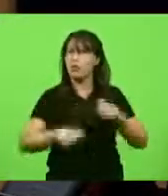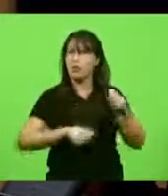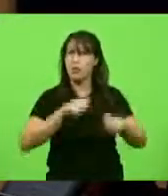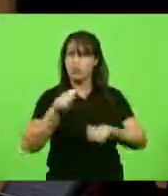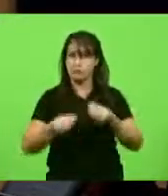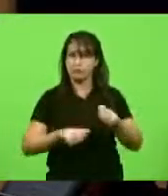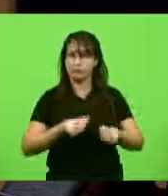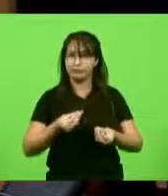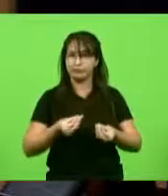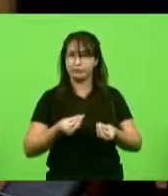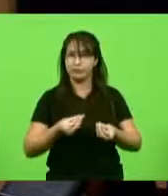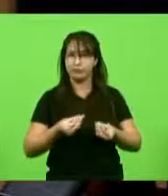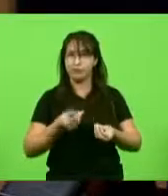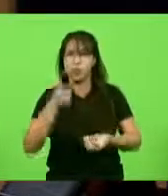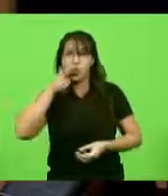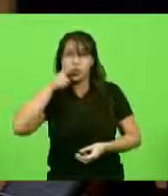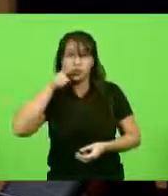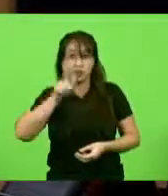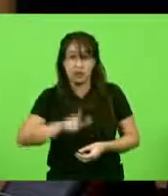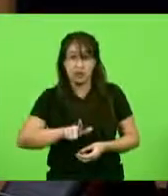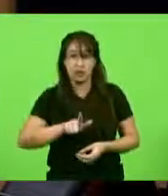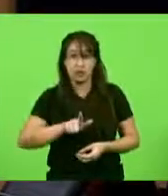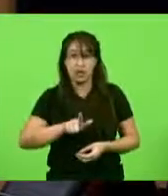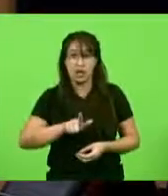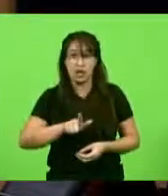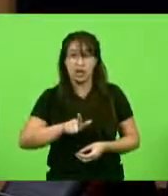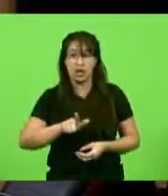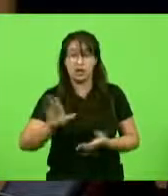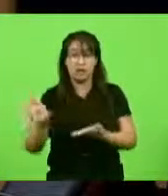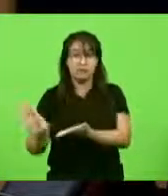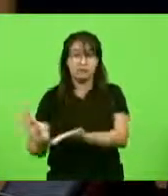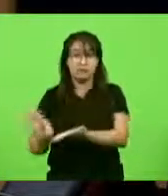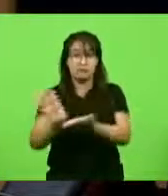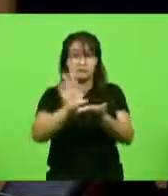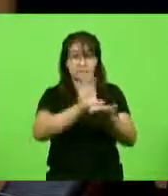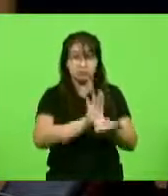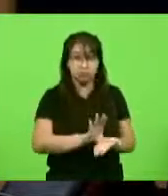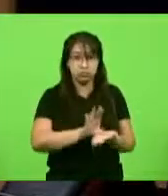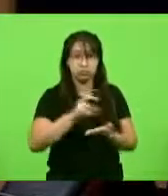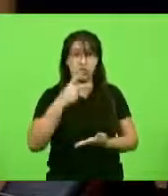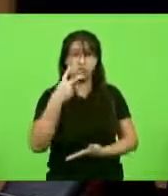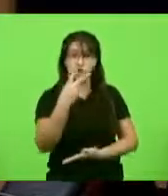faturou com a ajuda de Santa Catarina, com a ajuda de Navegantes e Joinville,